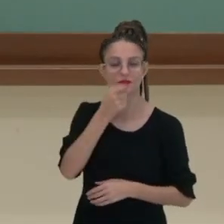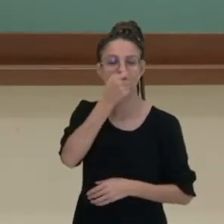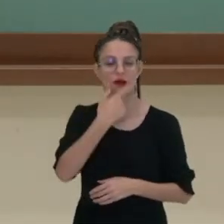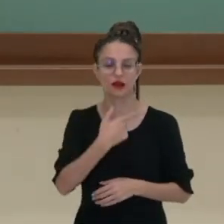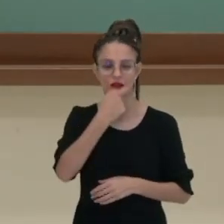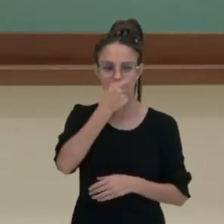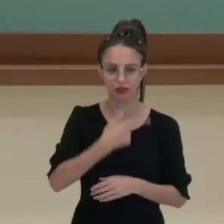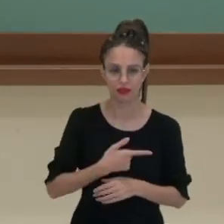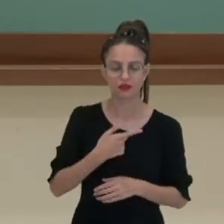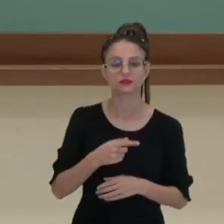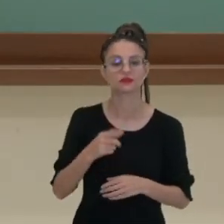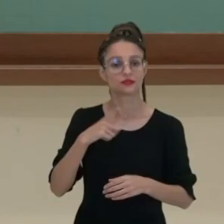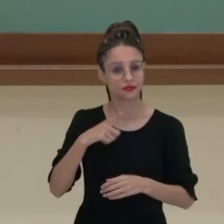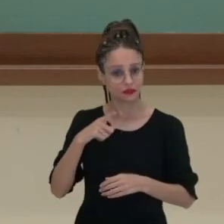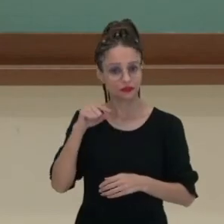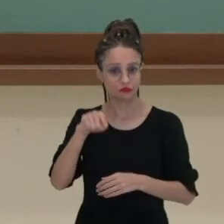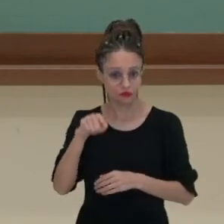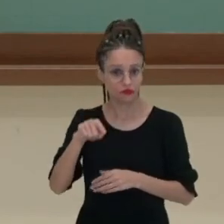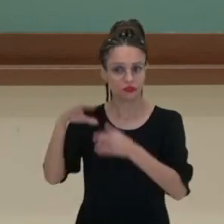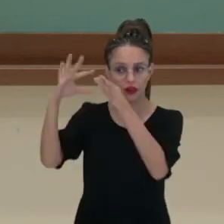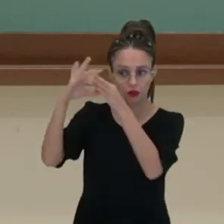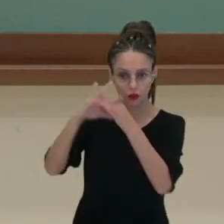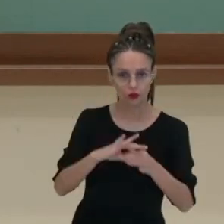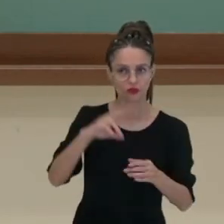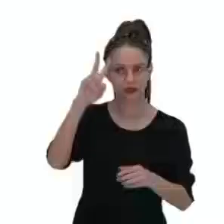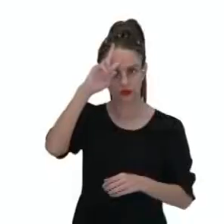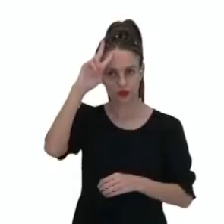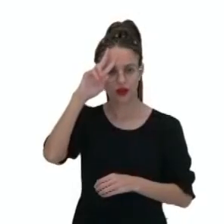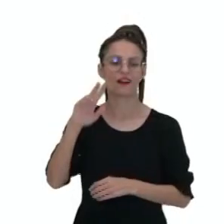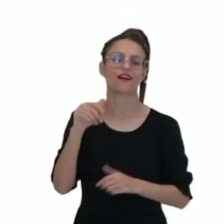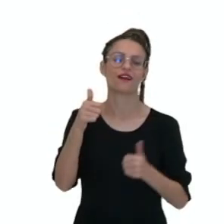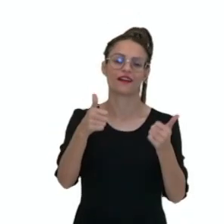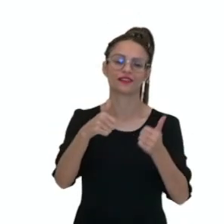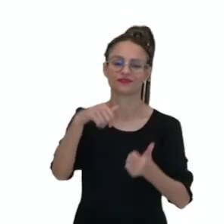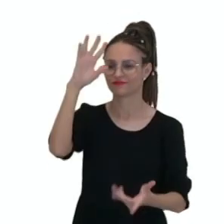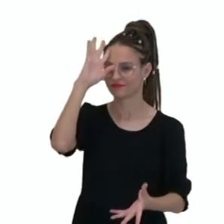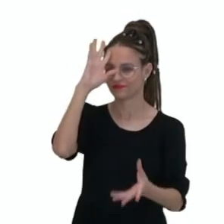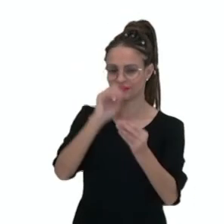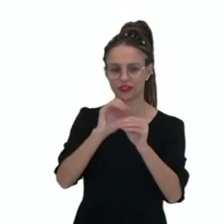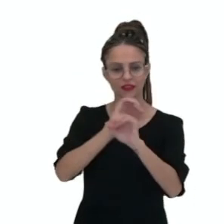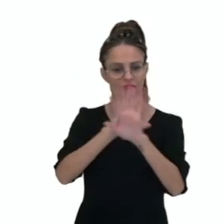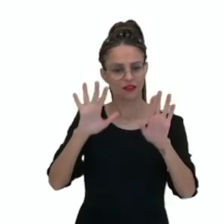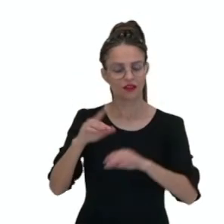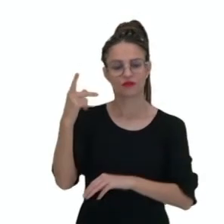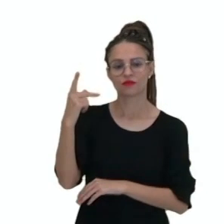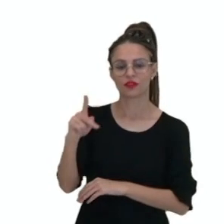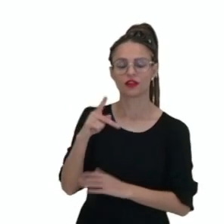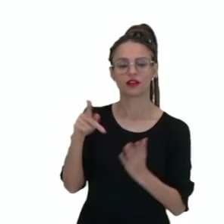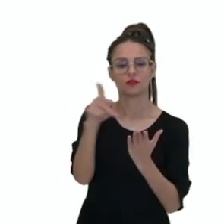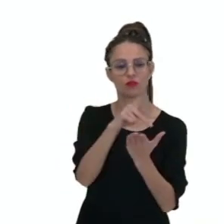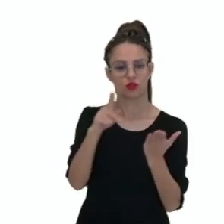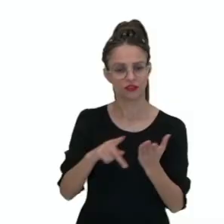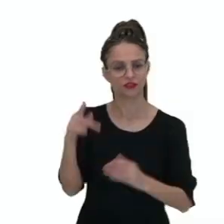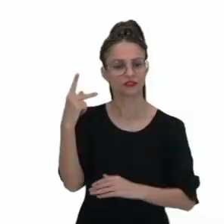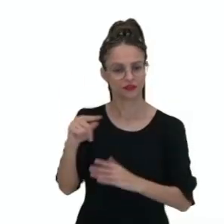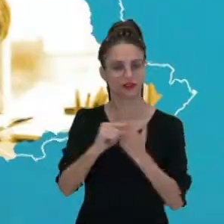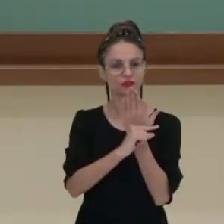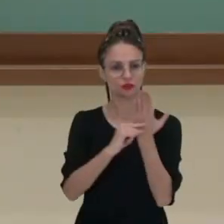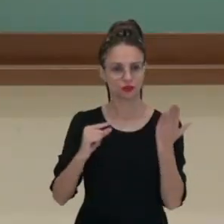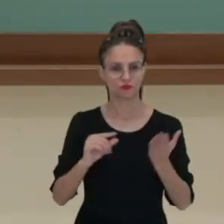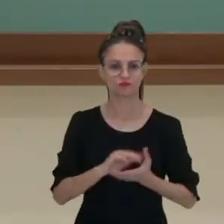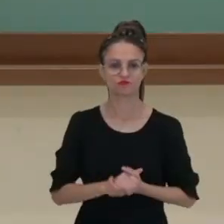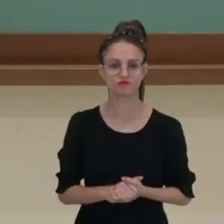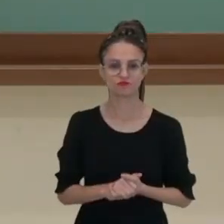está inserida nesse contexto, eu consigo entender melhor a poesia do Gregório de Matos Guerra.